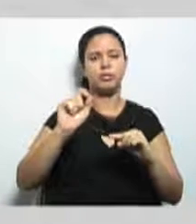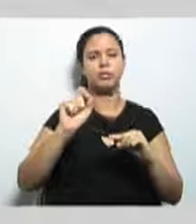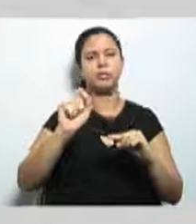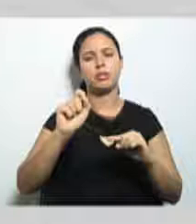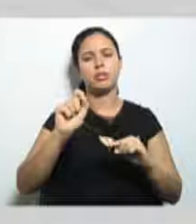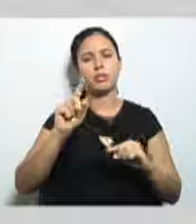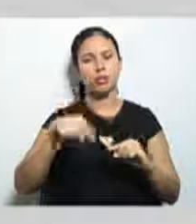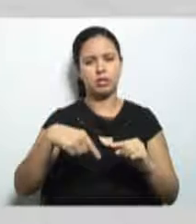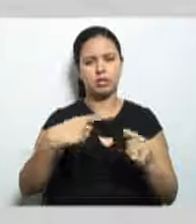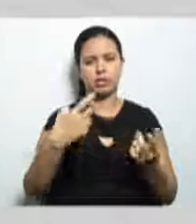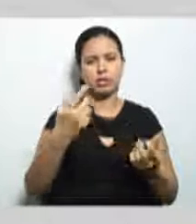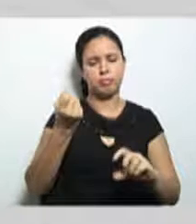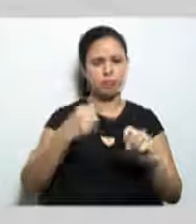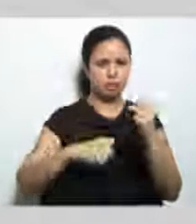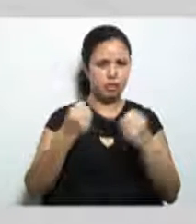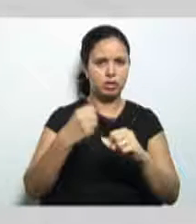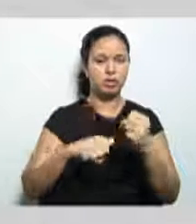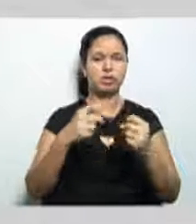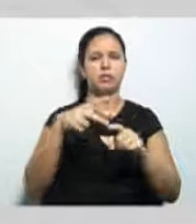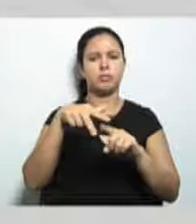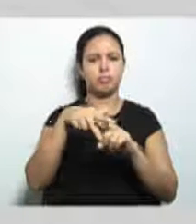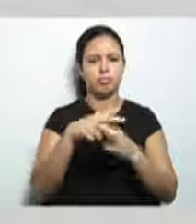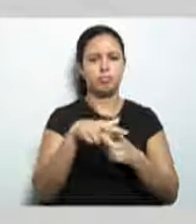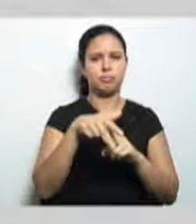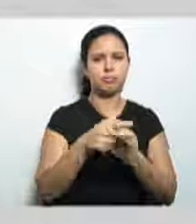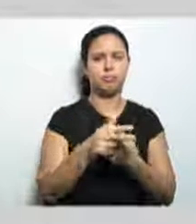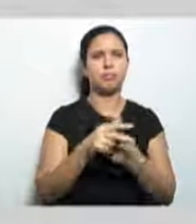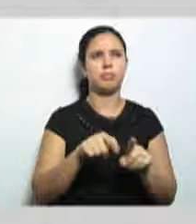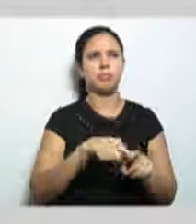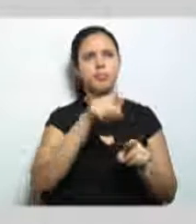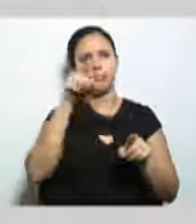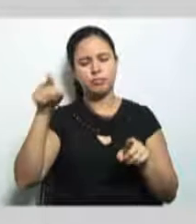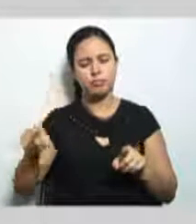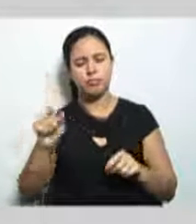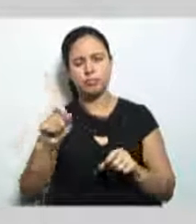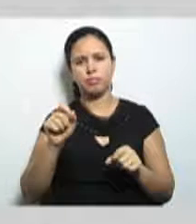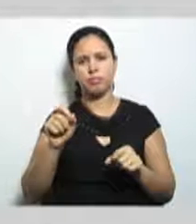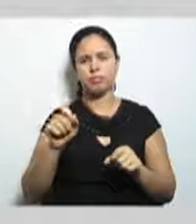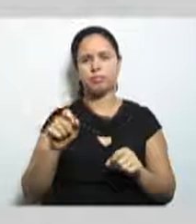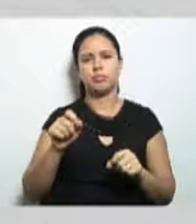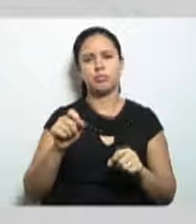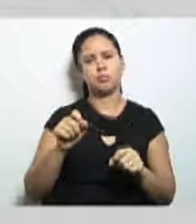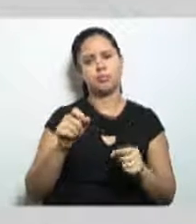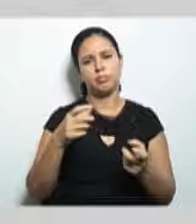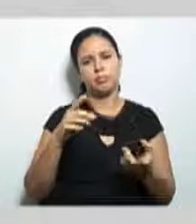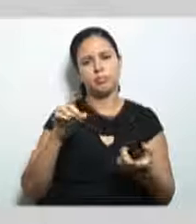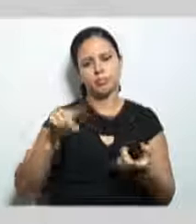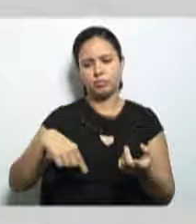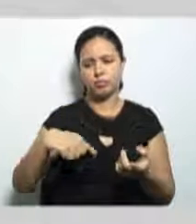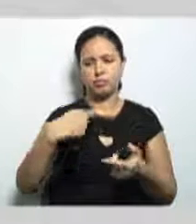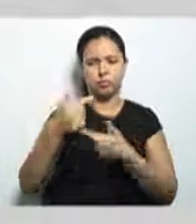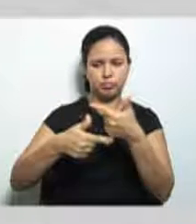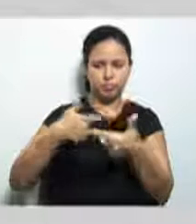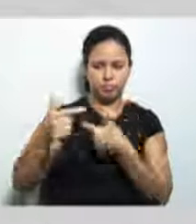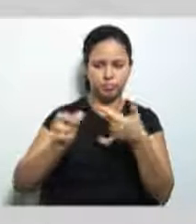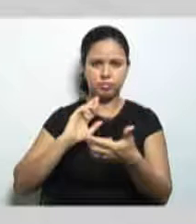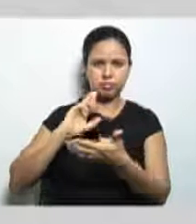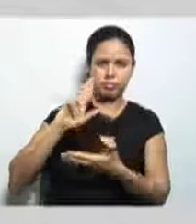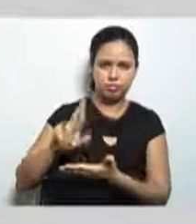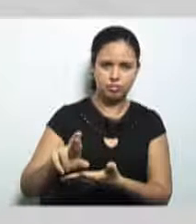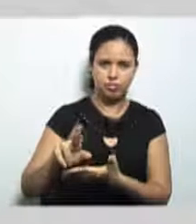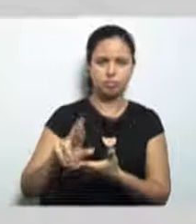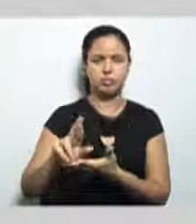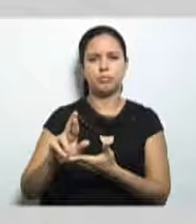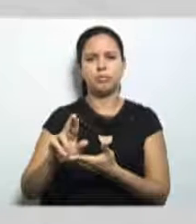também conhecidos como maquinários. E a gente tem a mercadoria, que é o resultado do trabalho. É aquilo que